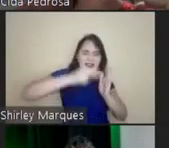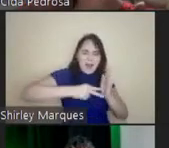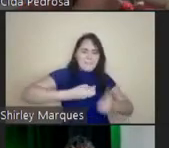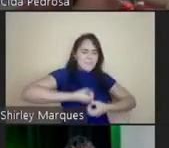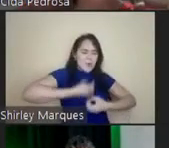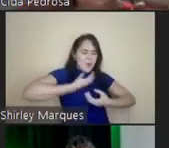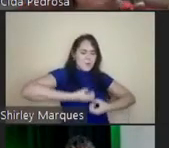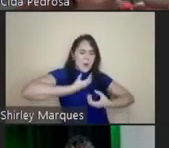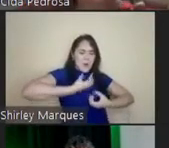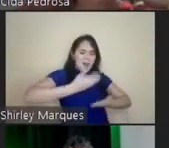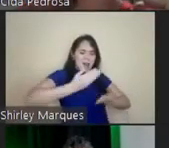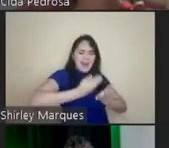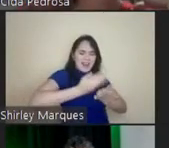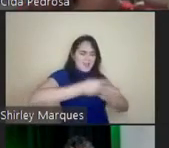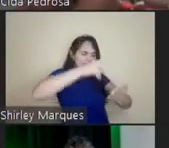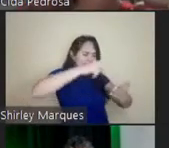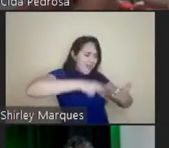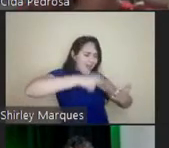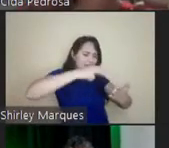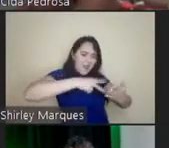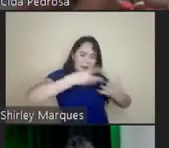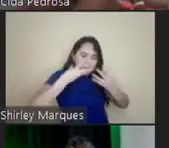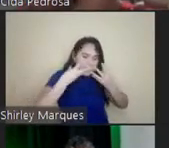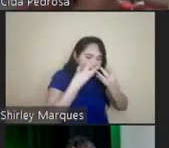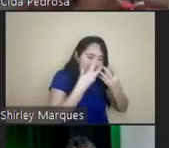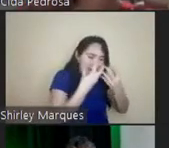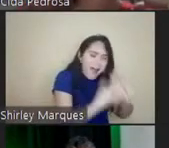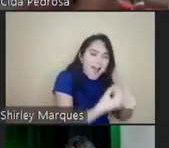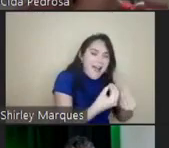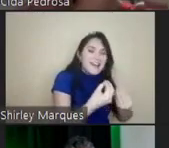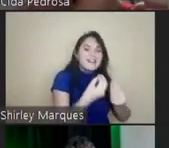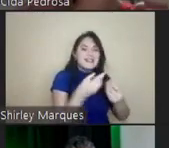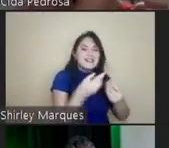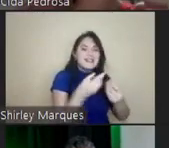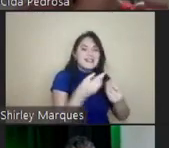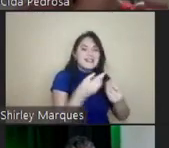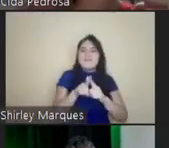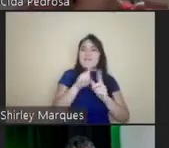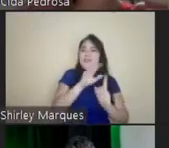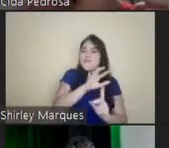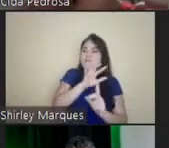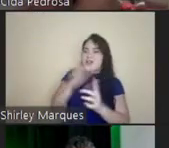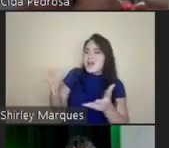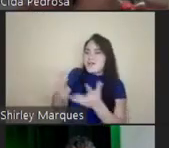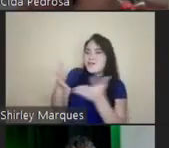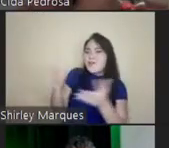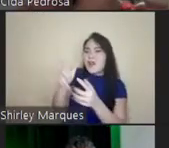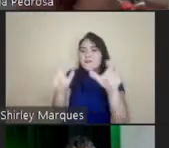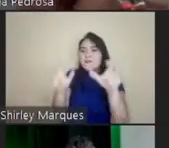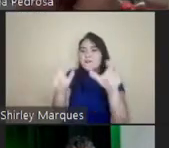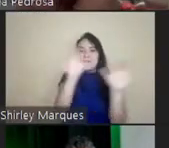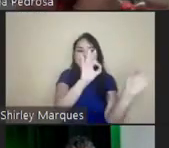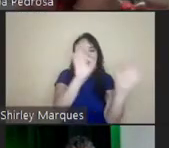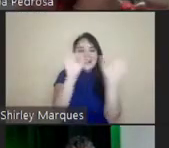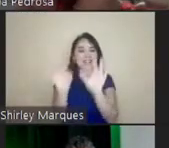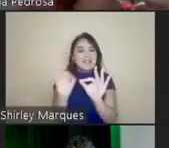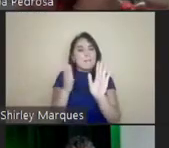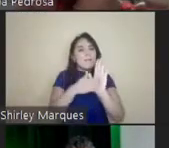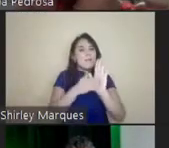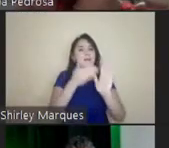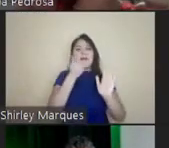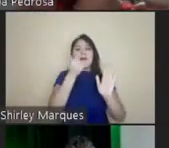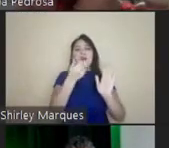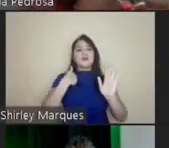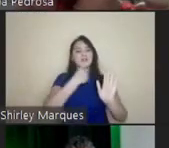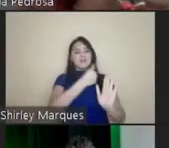nossos livros, vamos ler os trechos aqui, vamos encantar esse povo que está assistindo, que eu acho que é mais ou menos a proposta melhor que a gente pode fazer